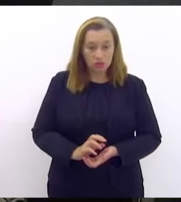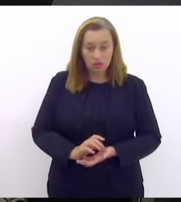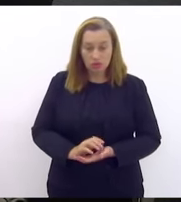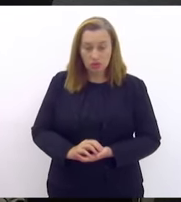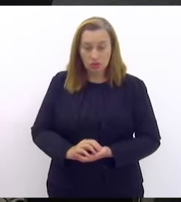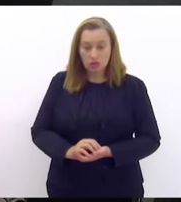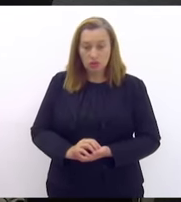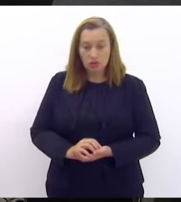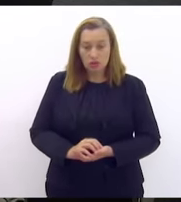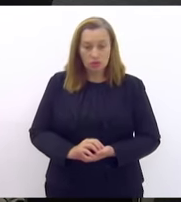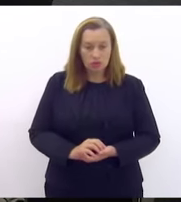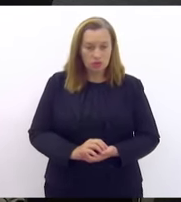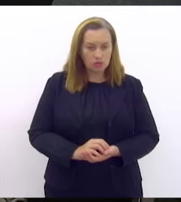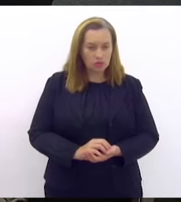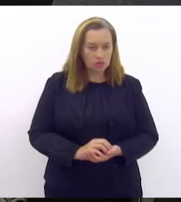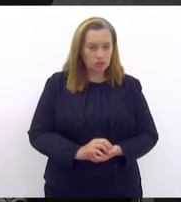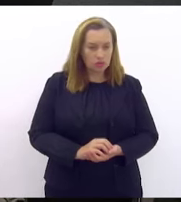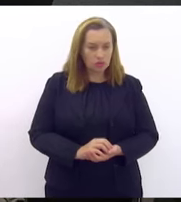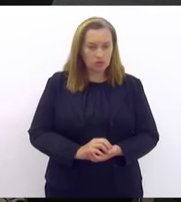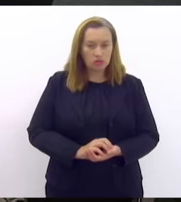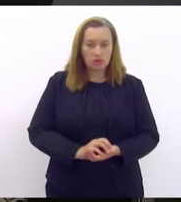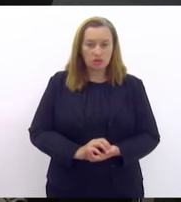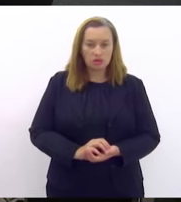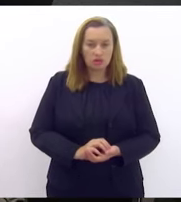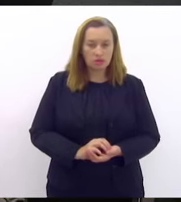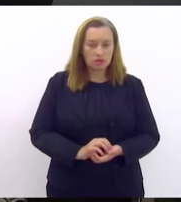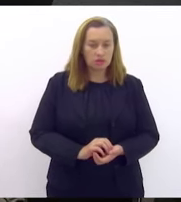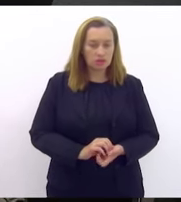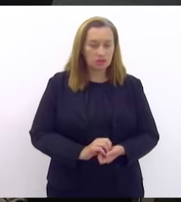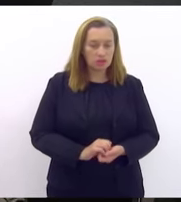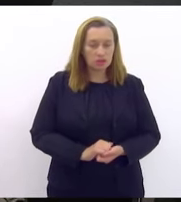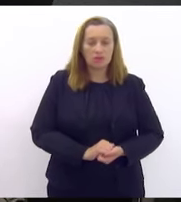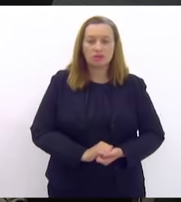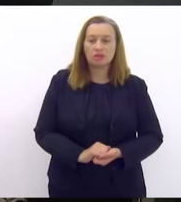Esse está melhor. Deputado Luiz Paulo, serei breve.